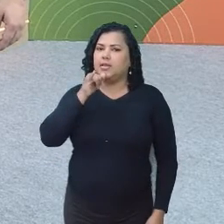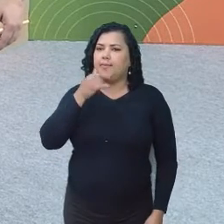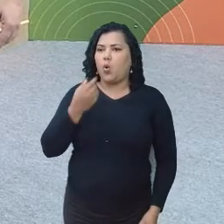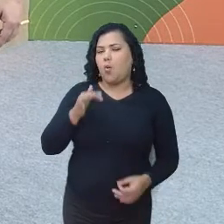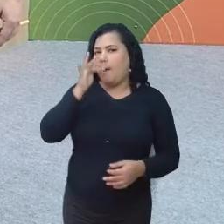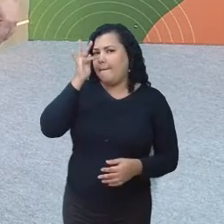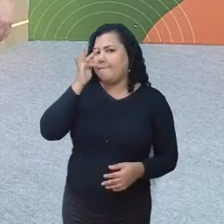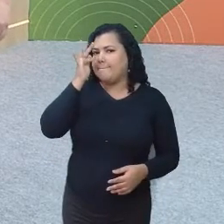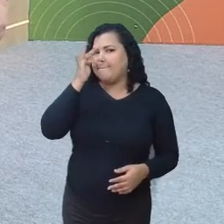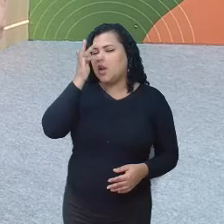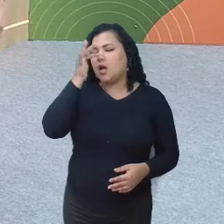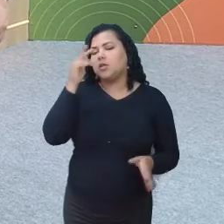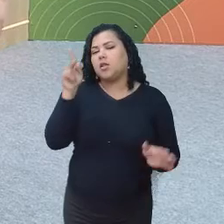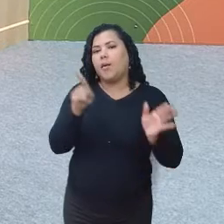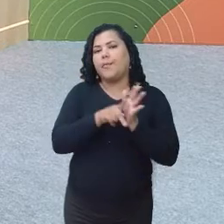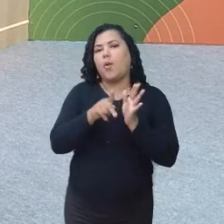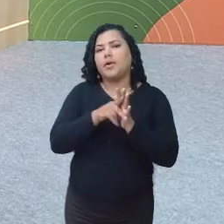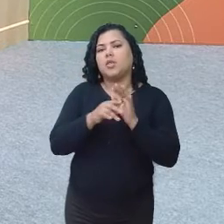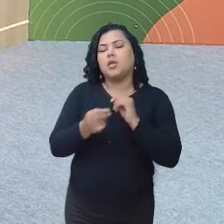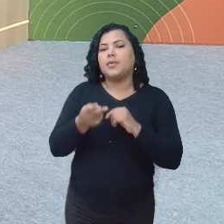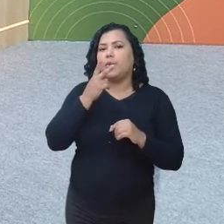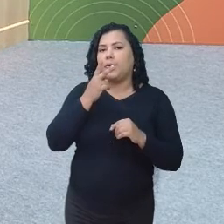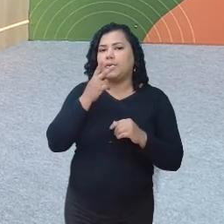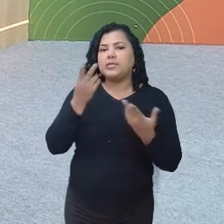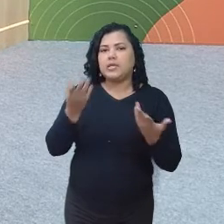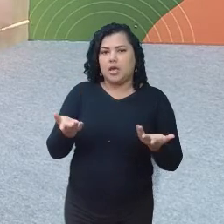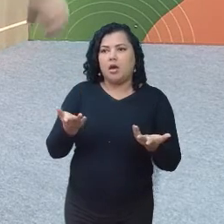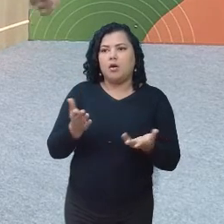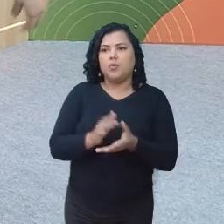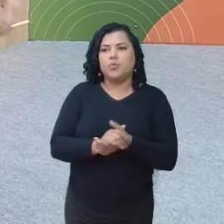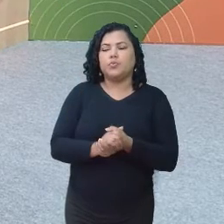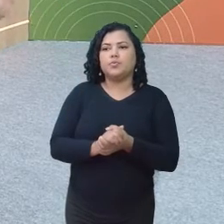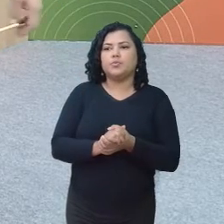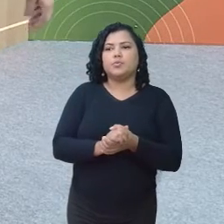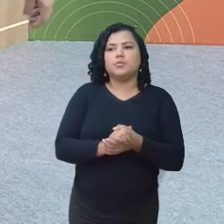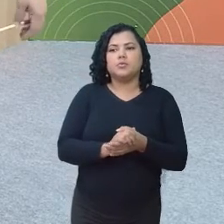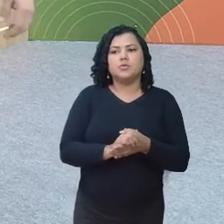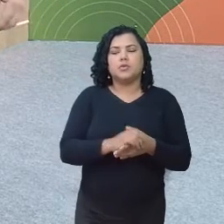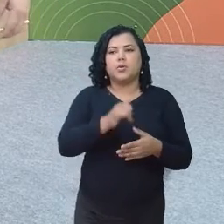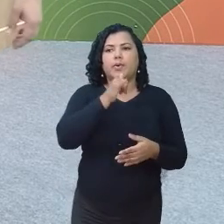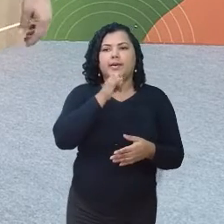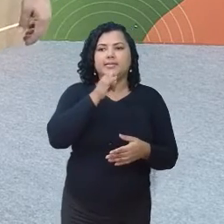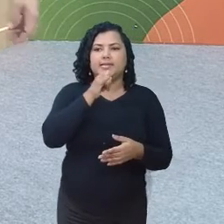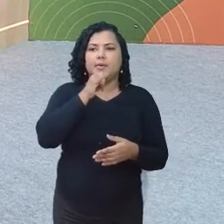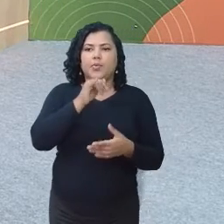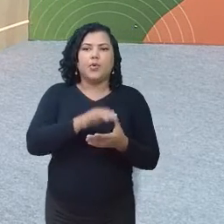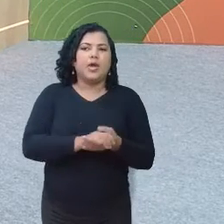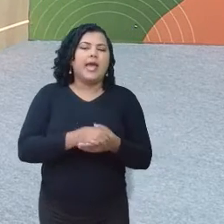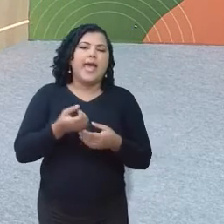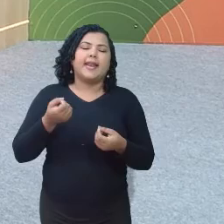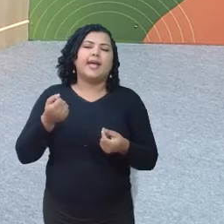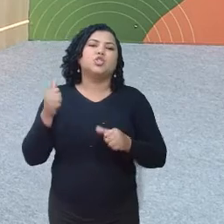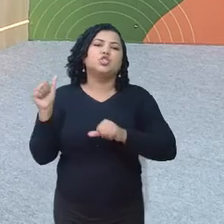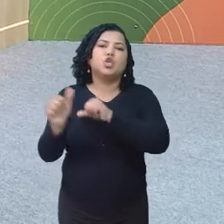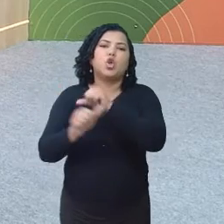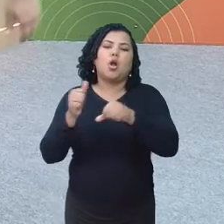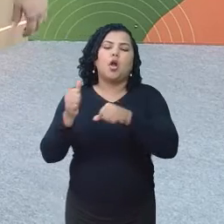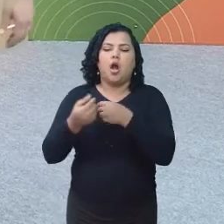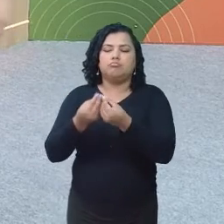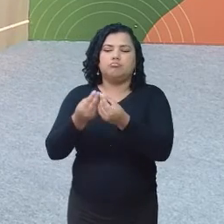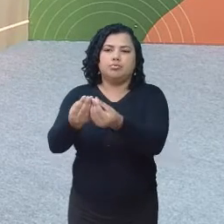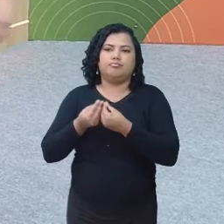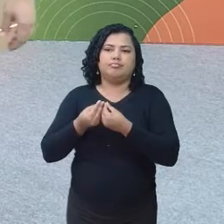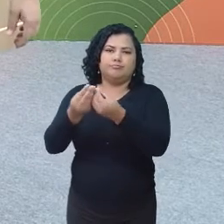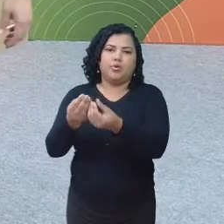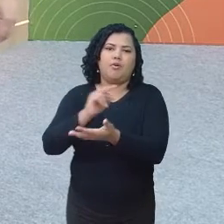e as drogas do sertão são produtos da floresta amazônica, como o anil, o guaraná, a salsa, alguns corantes, sobretudo o